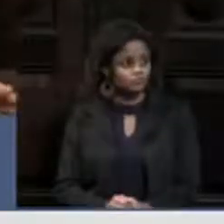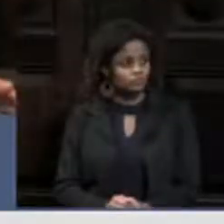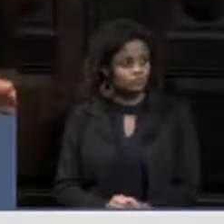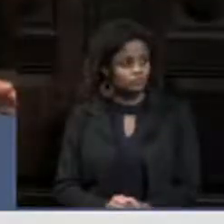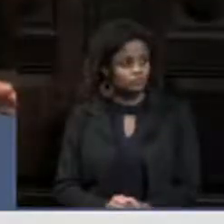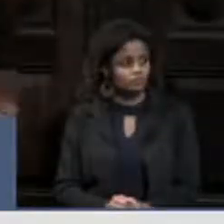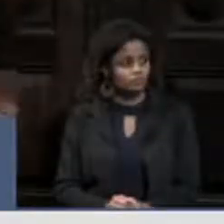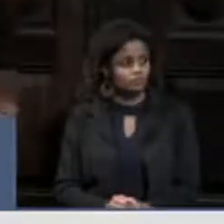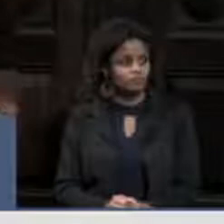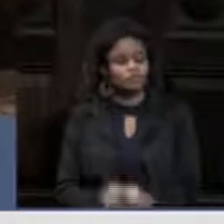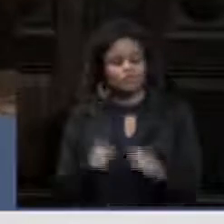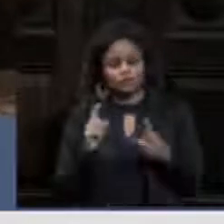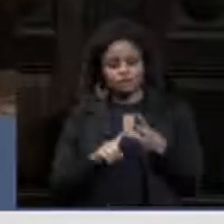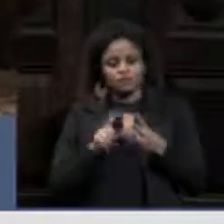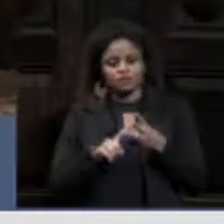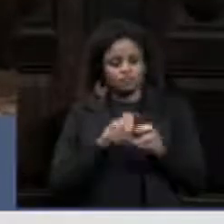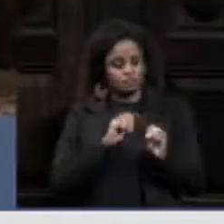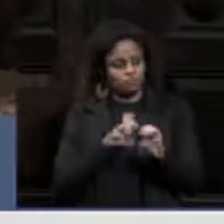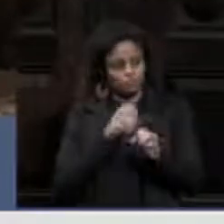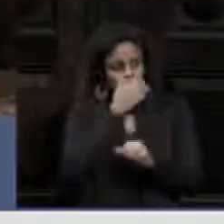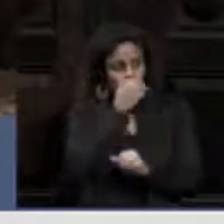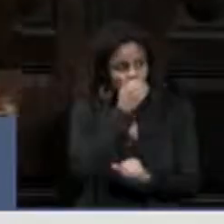A educação